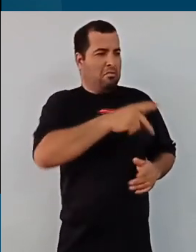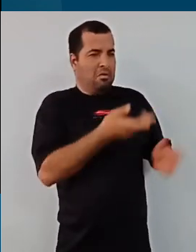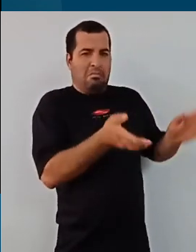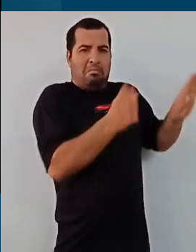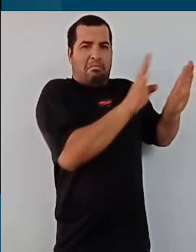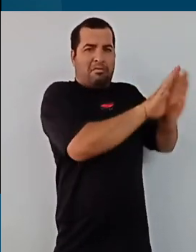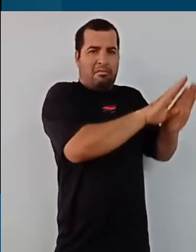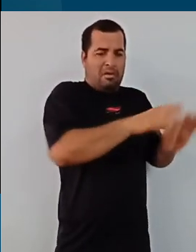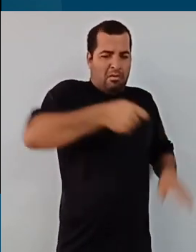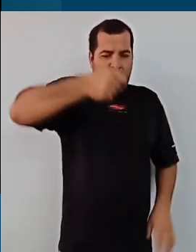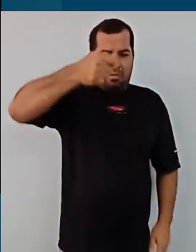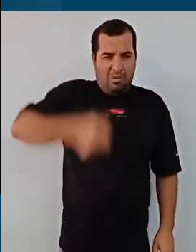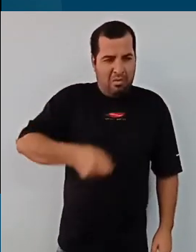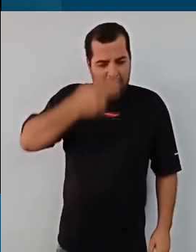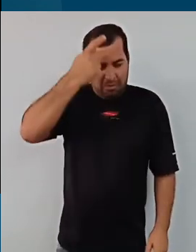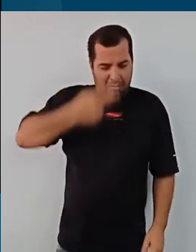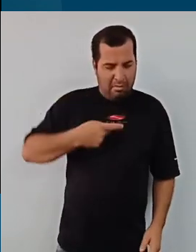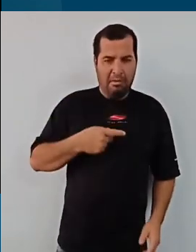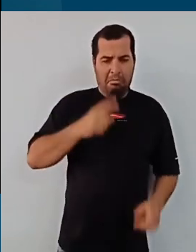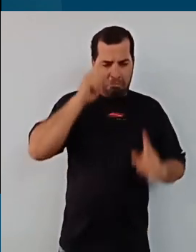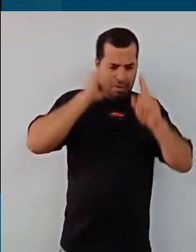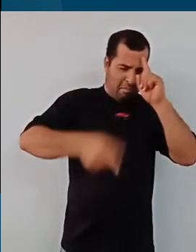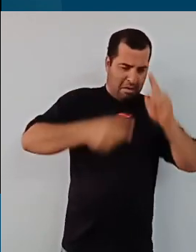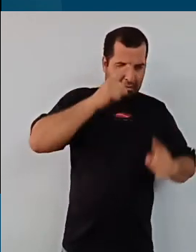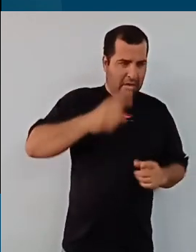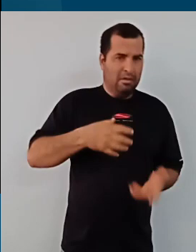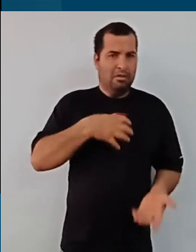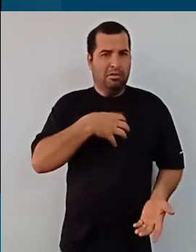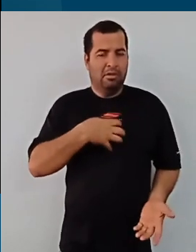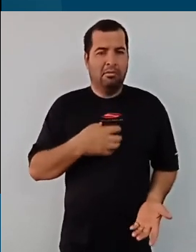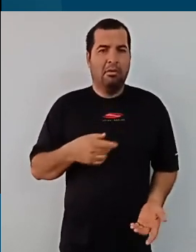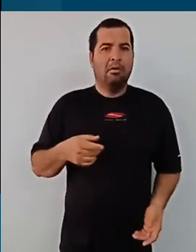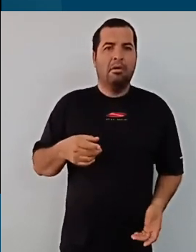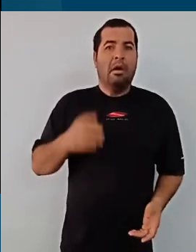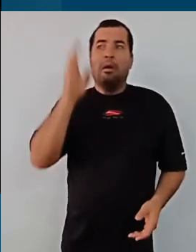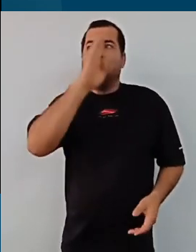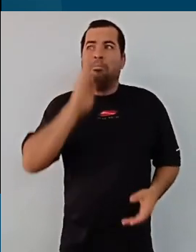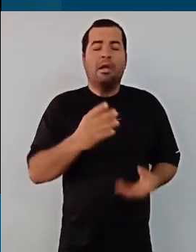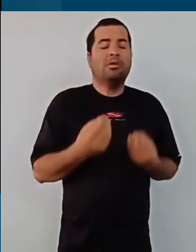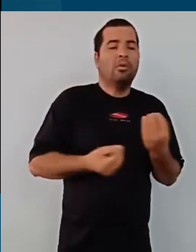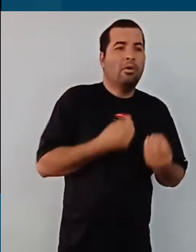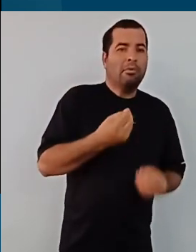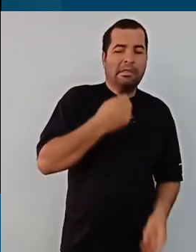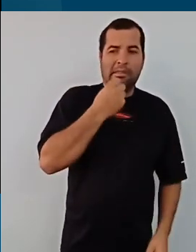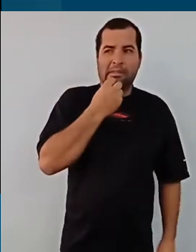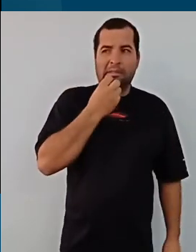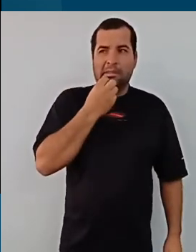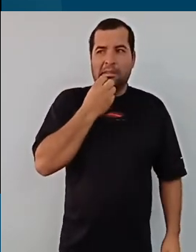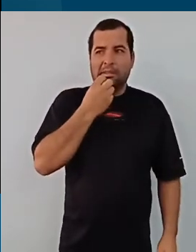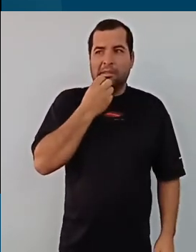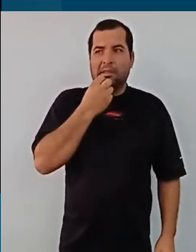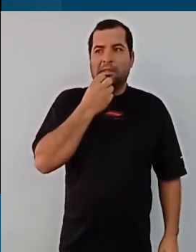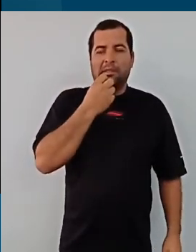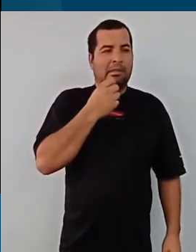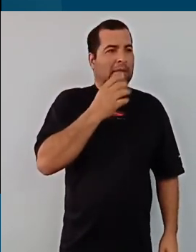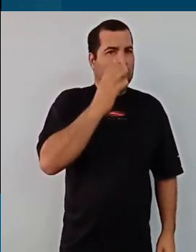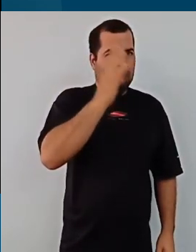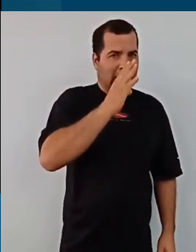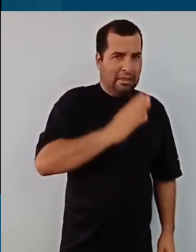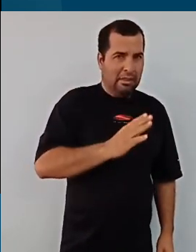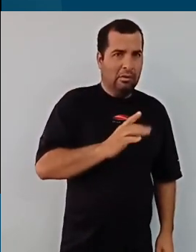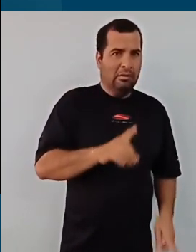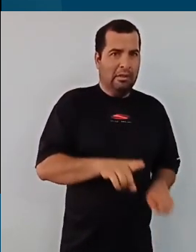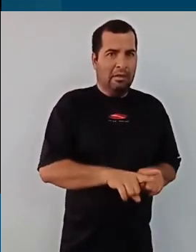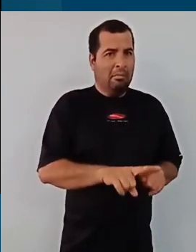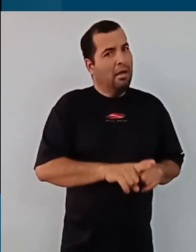ele é um ditador, ele faz o que ele bem entende, papapá. Como é no Brasil? Bom, eu não quis dizer que cada professor era um ditador, eu disse